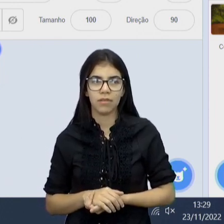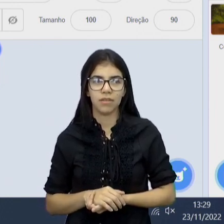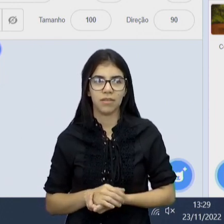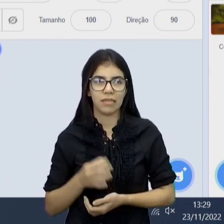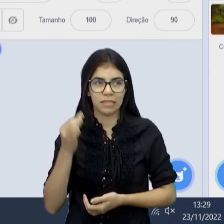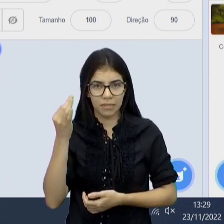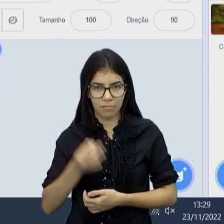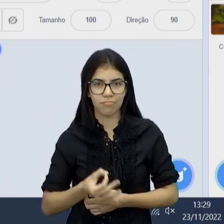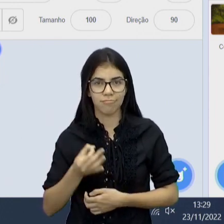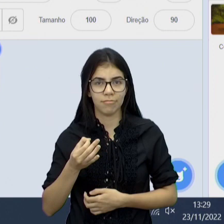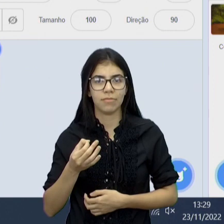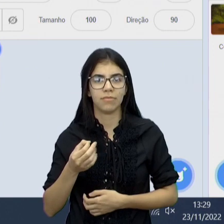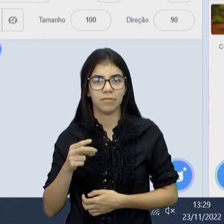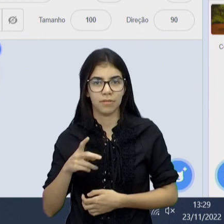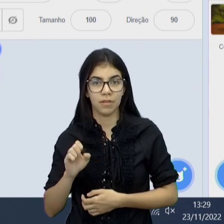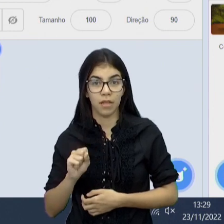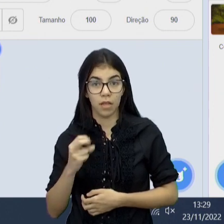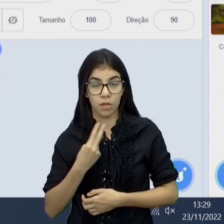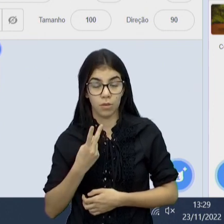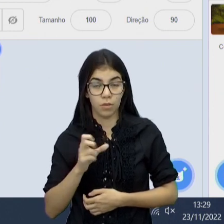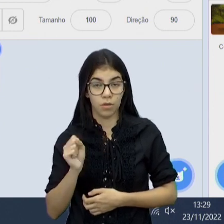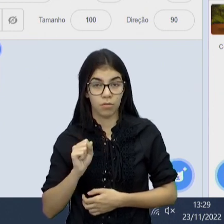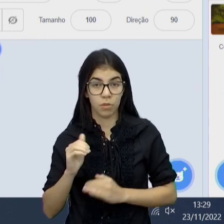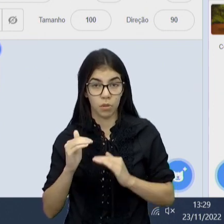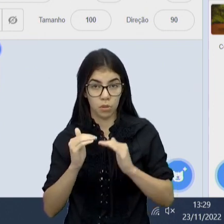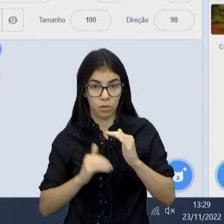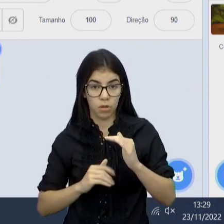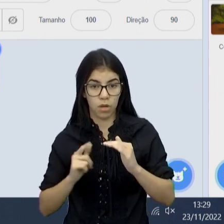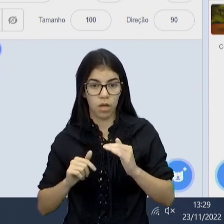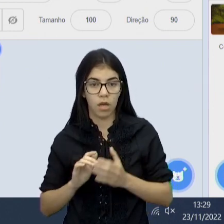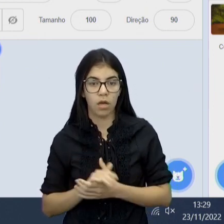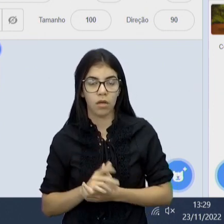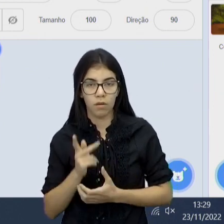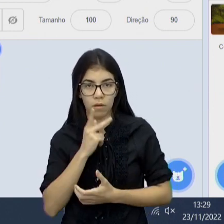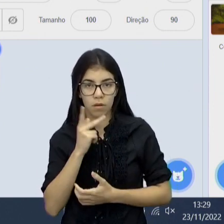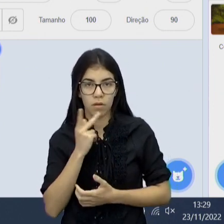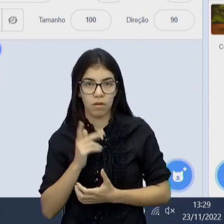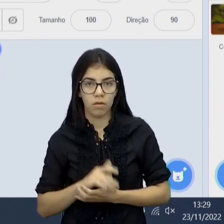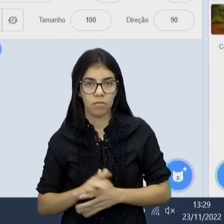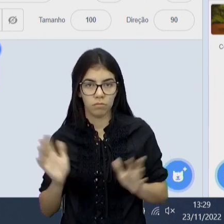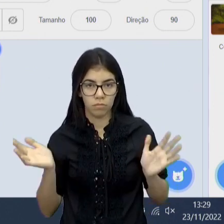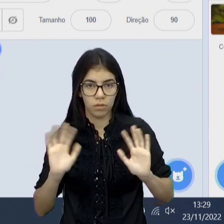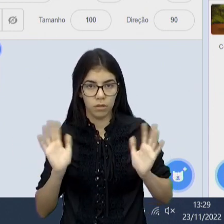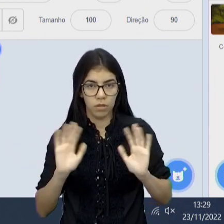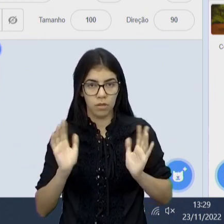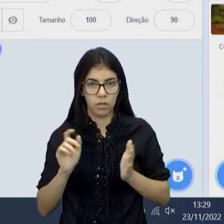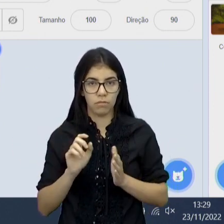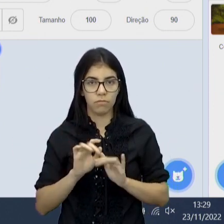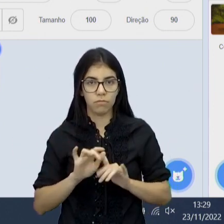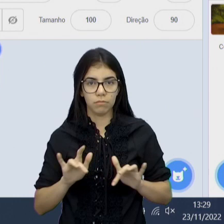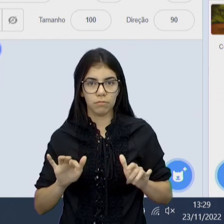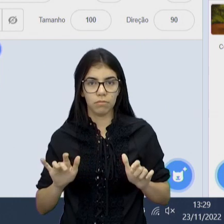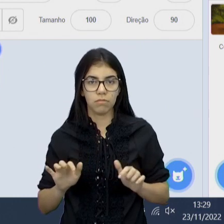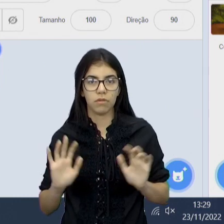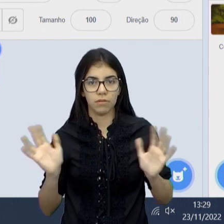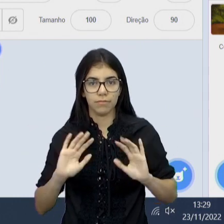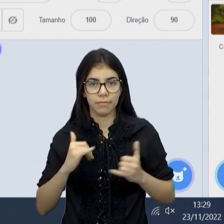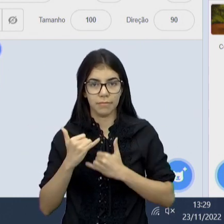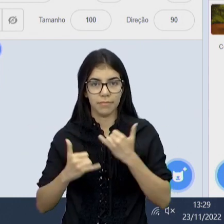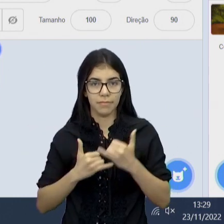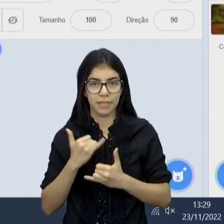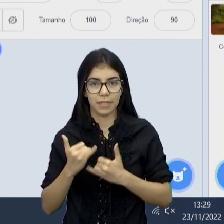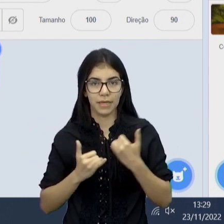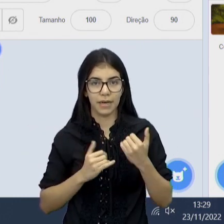Interrogação. E em 2 segundos também. E no de baixo você vai se despedir. Então você vai escrever tchau, Tchau. adorei brincar com